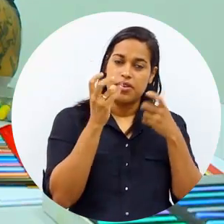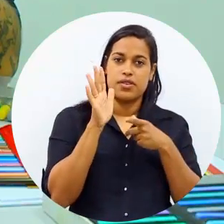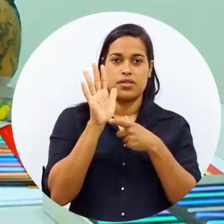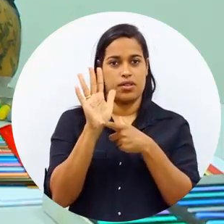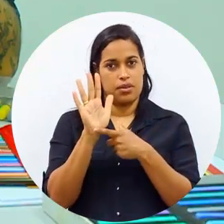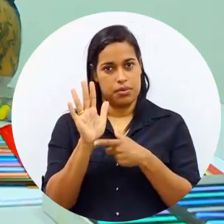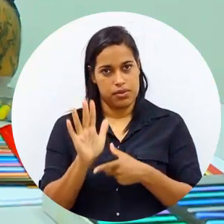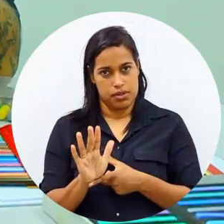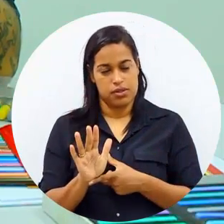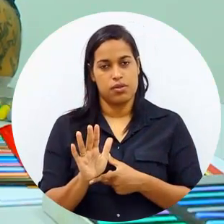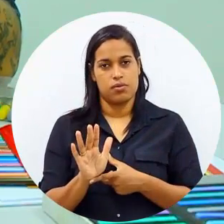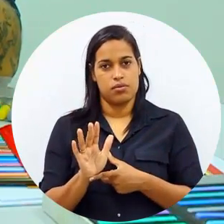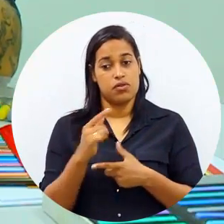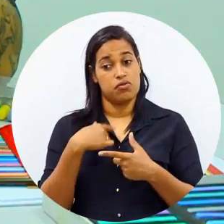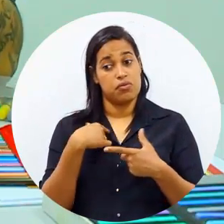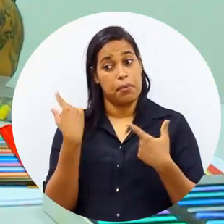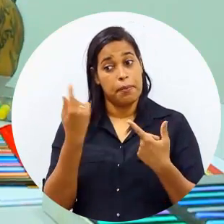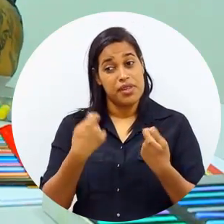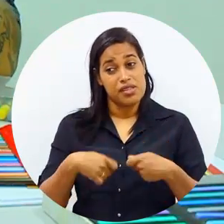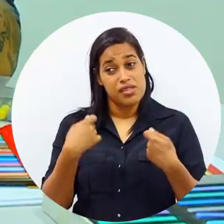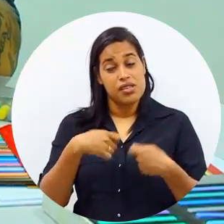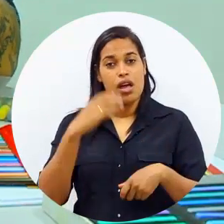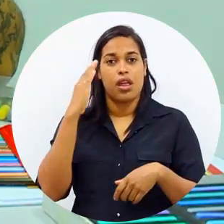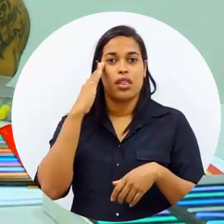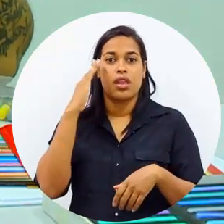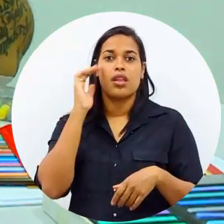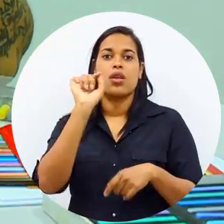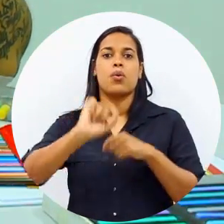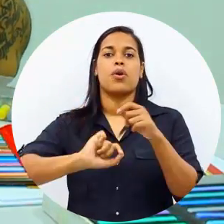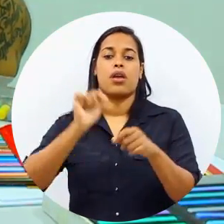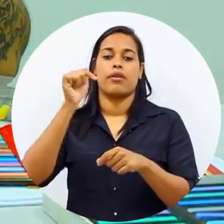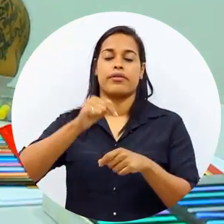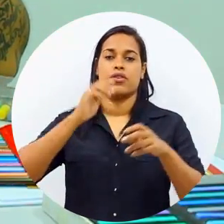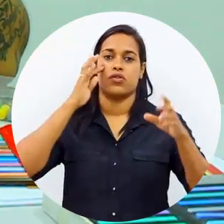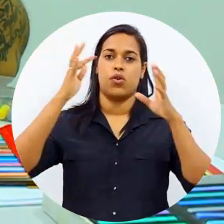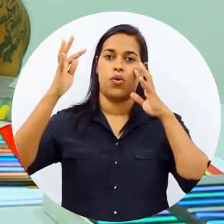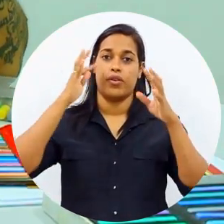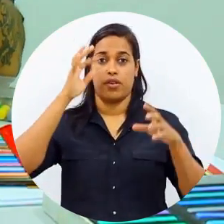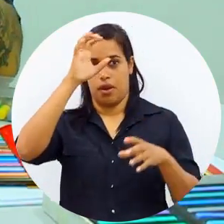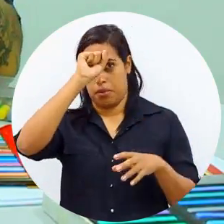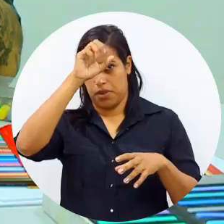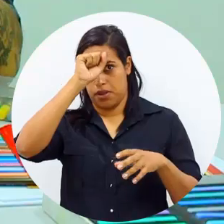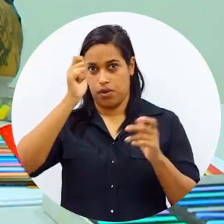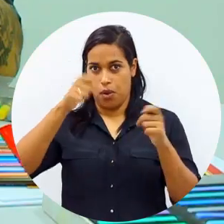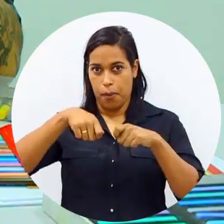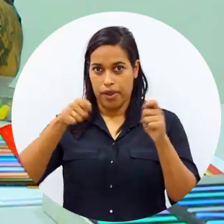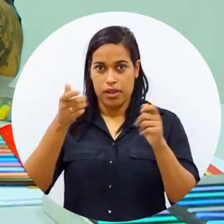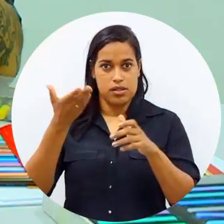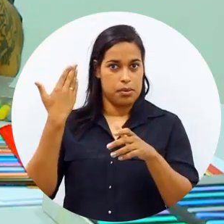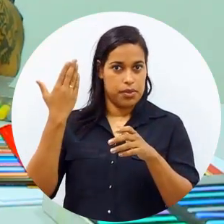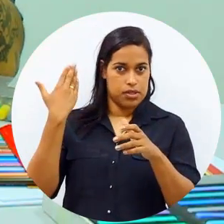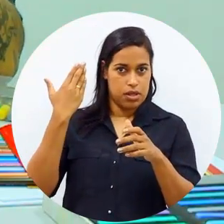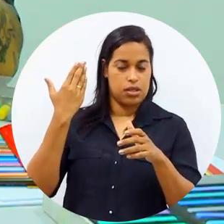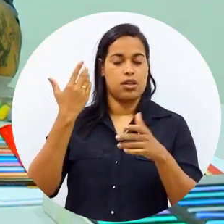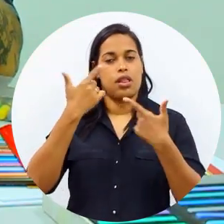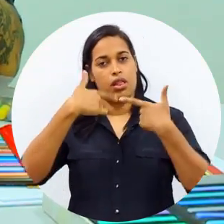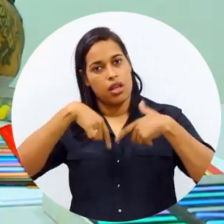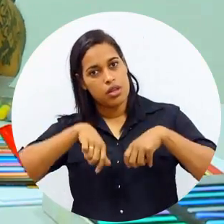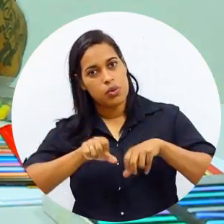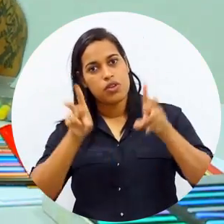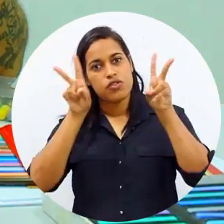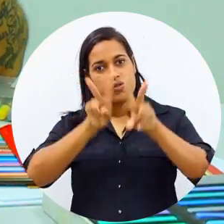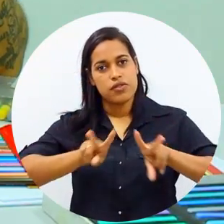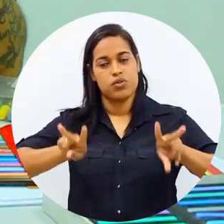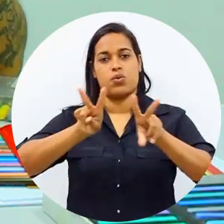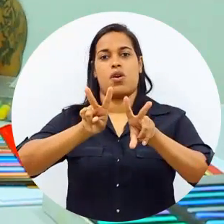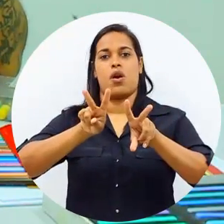observação e representação, a gente precisa entender que aqueles fundamentos que a gente aprendeu na competência passada, os fundamentos da